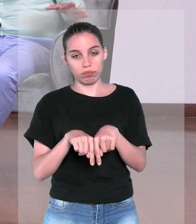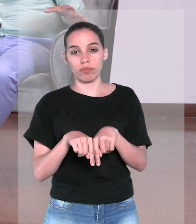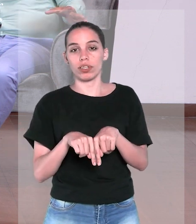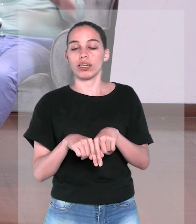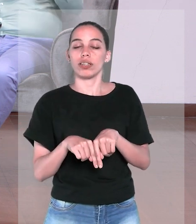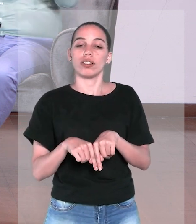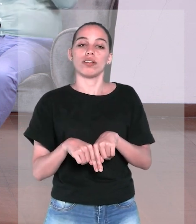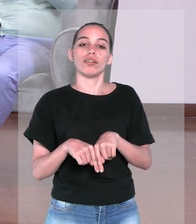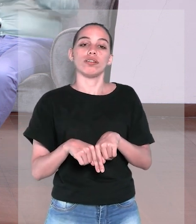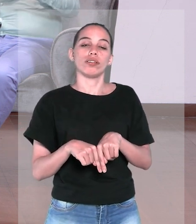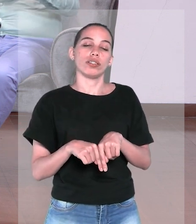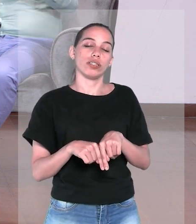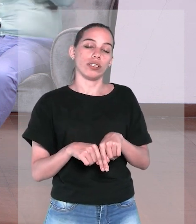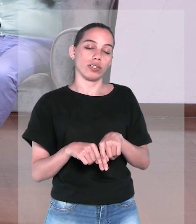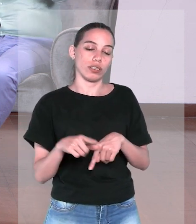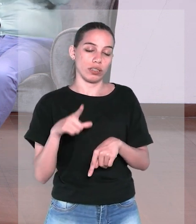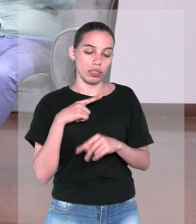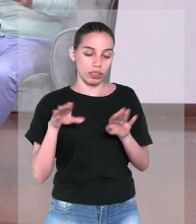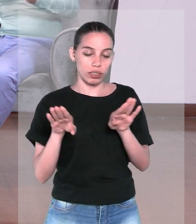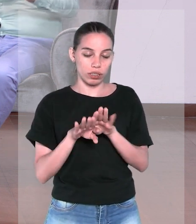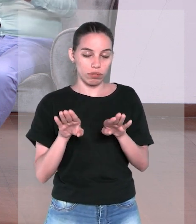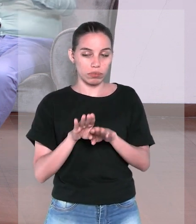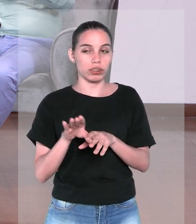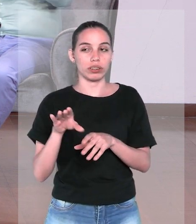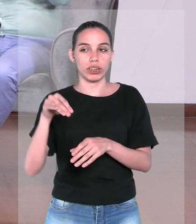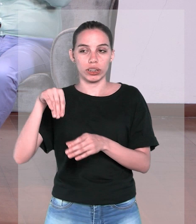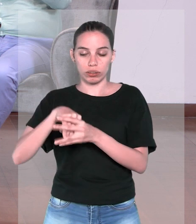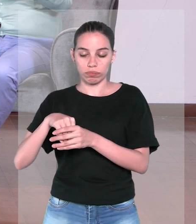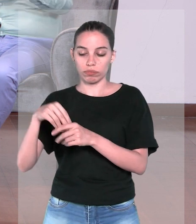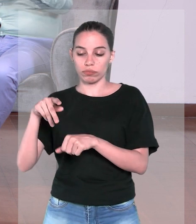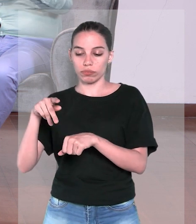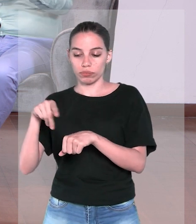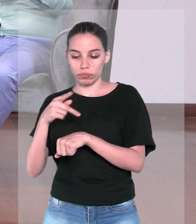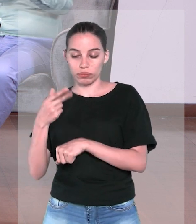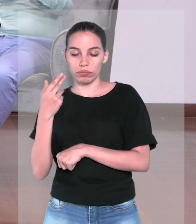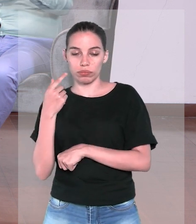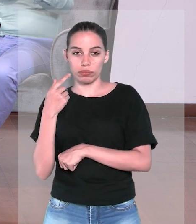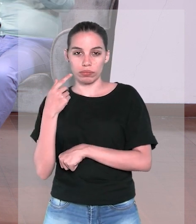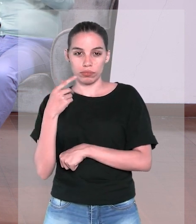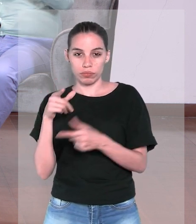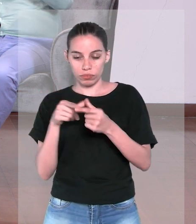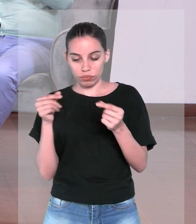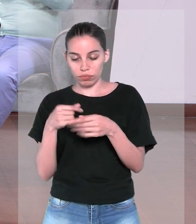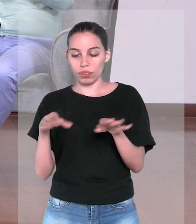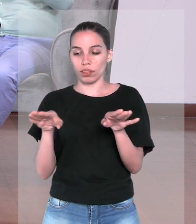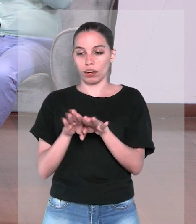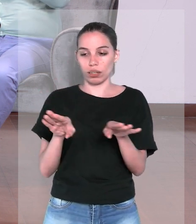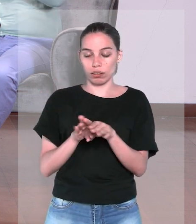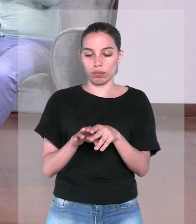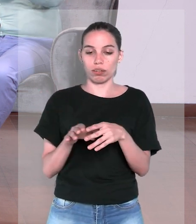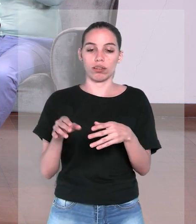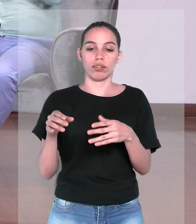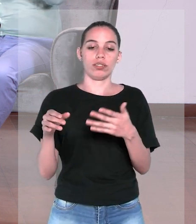meu entendimento. Então, melhorar a escola é ponto central. A segunda questão é